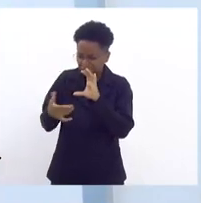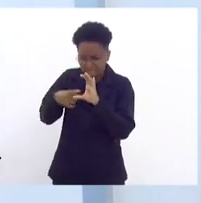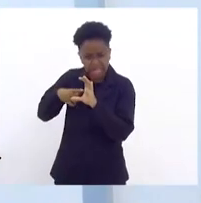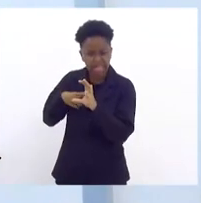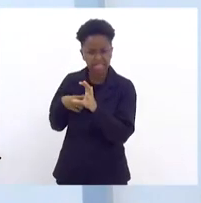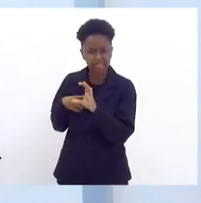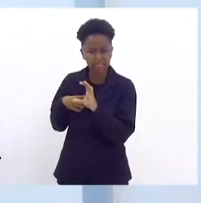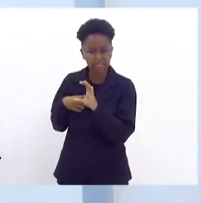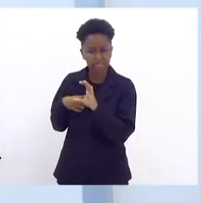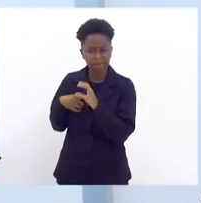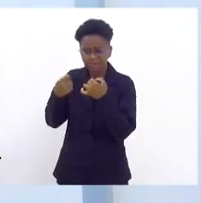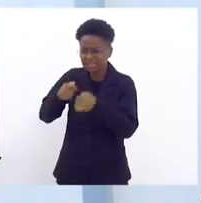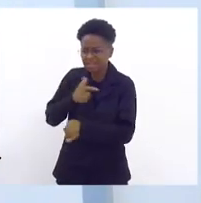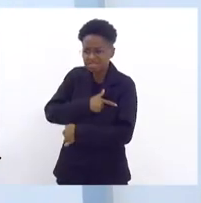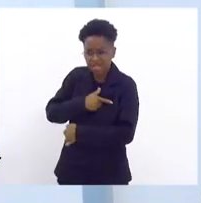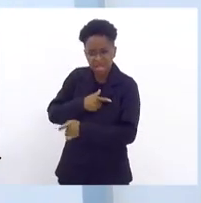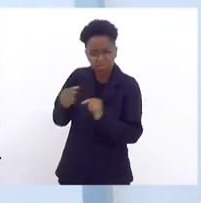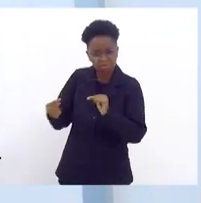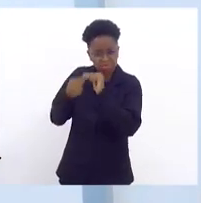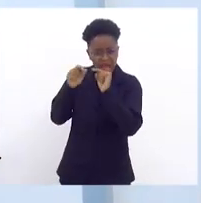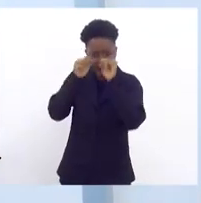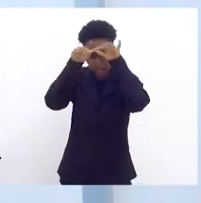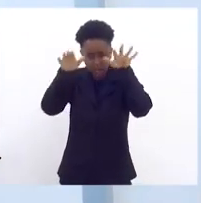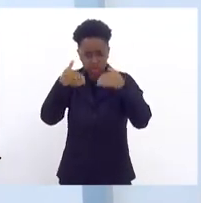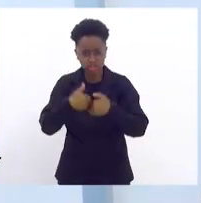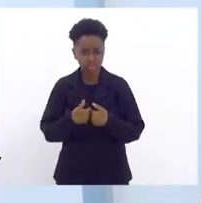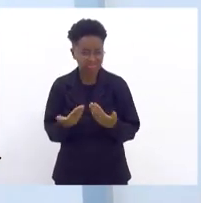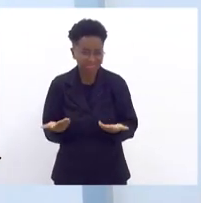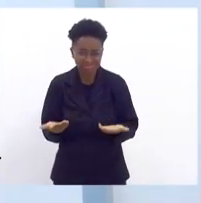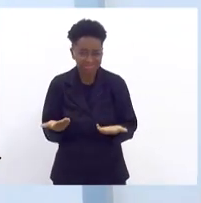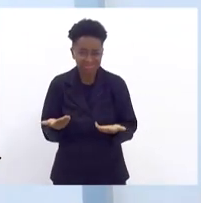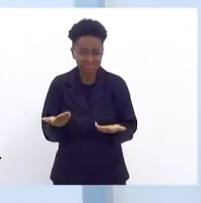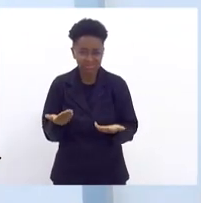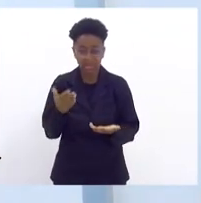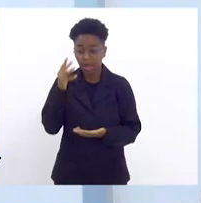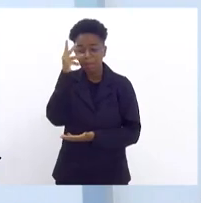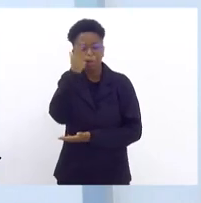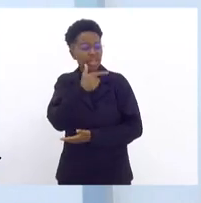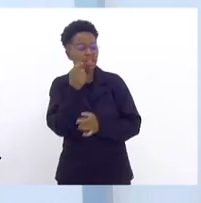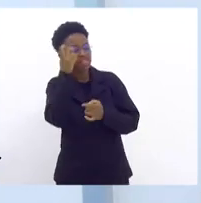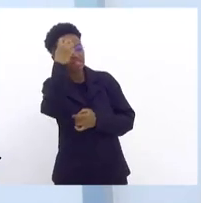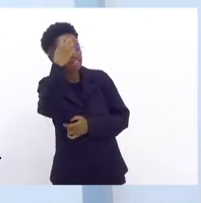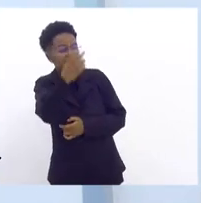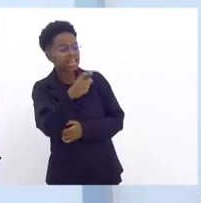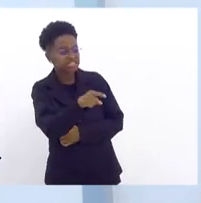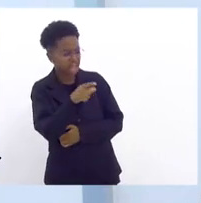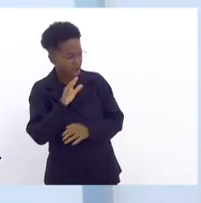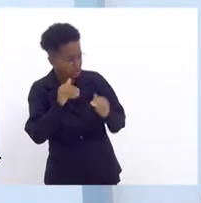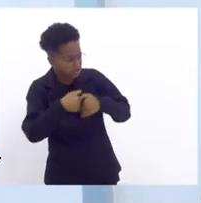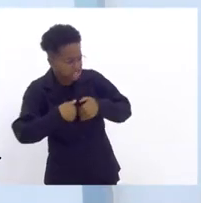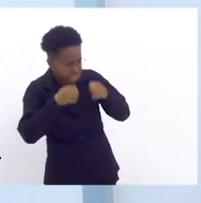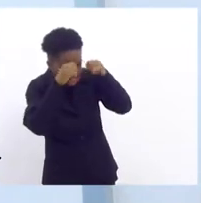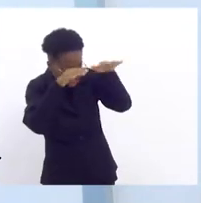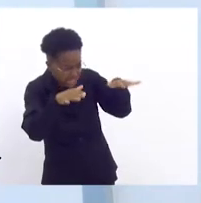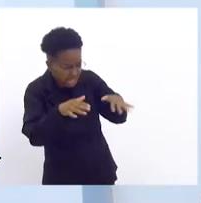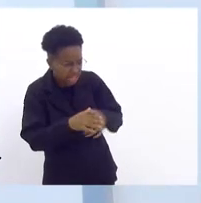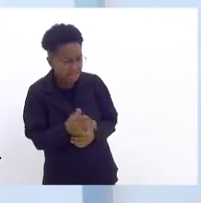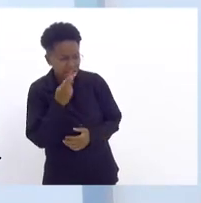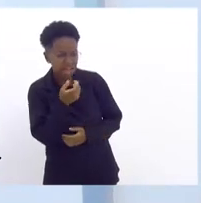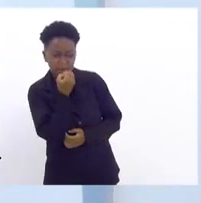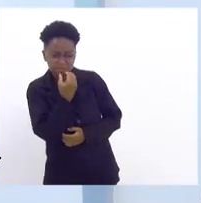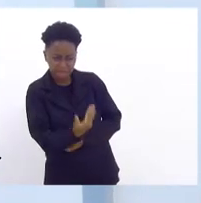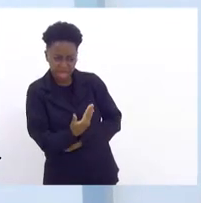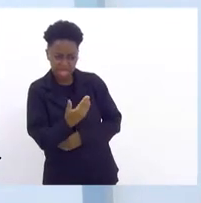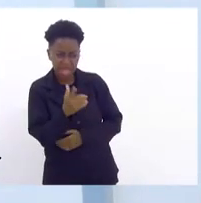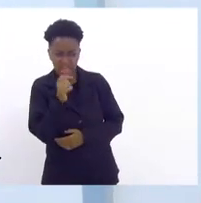né como se ele tivesse que ser feio para alguma coisa não é tão bonita inteligente ele é autista nós se fala tão bem